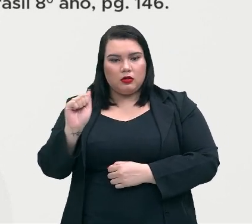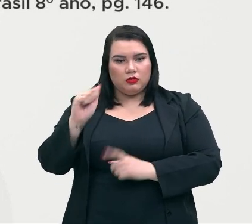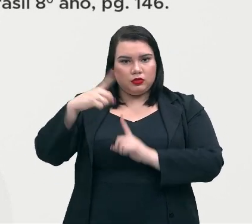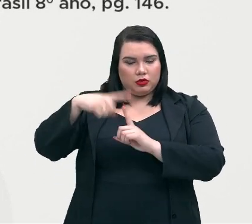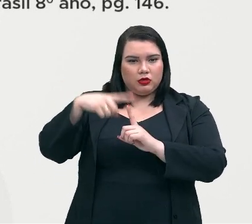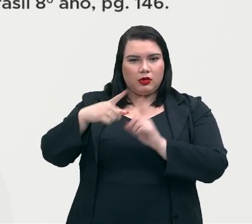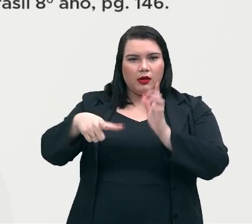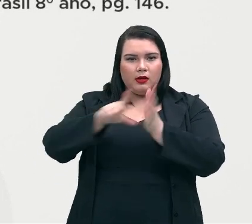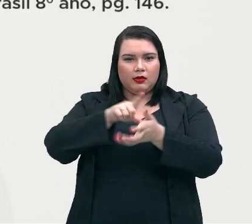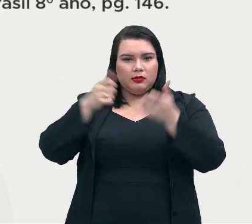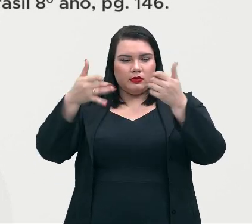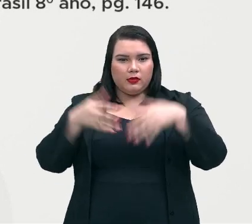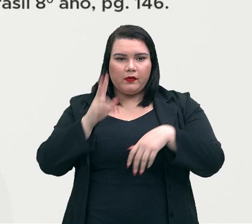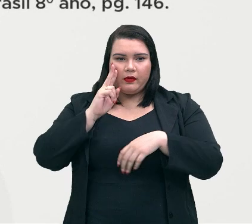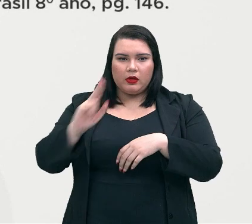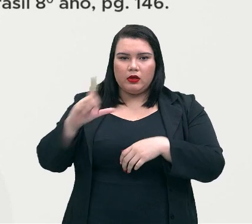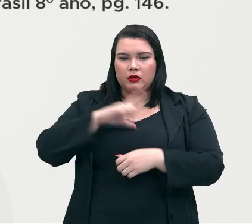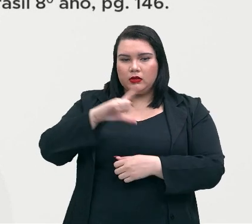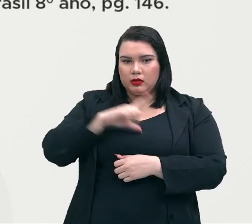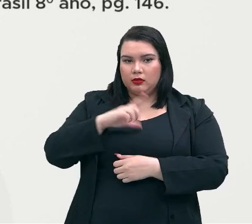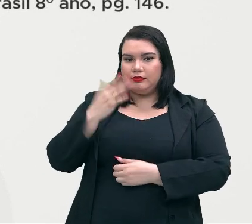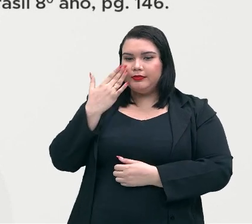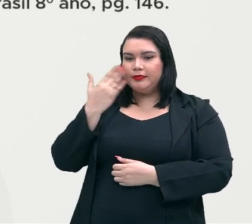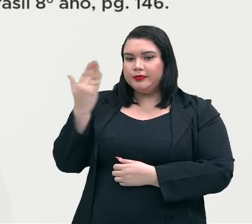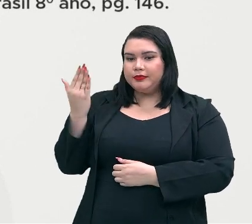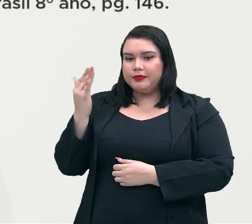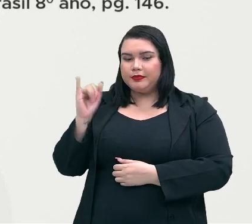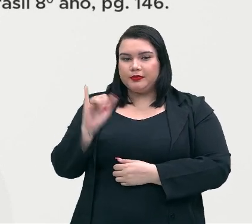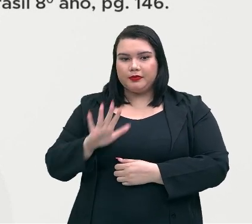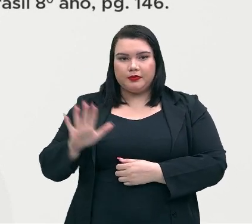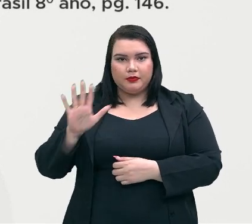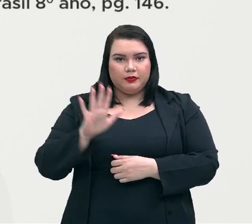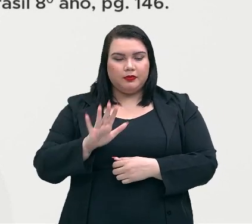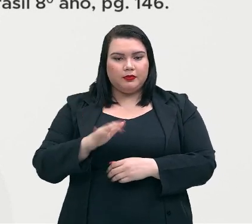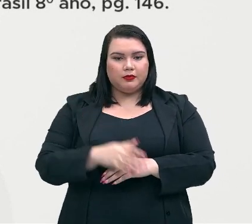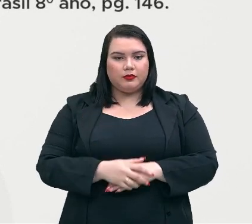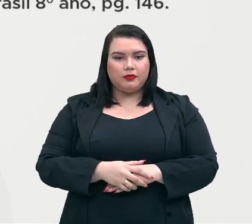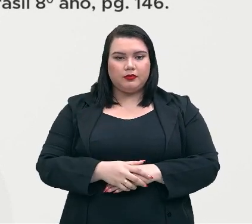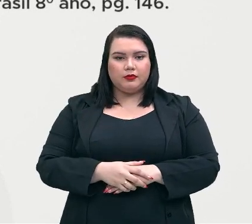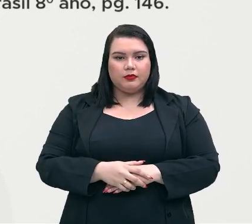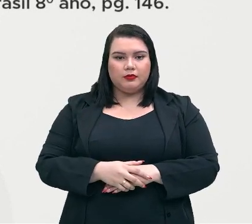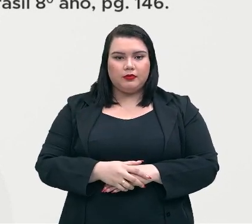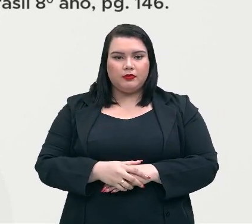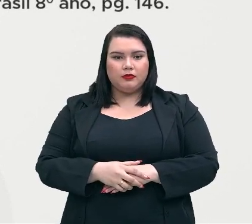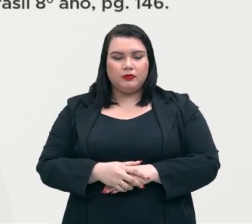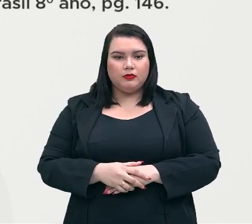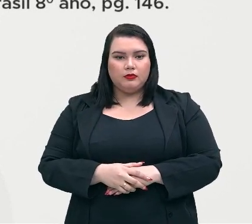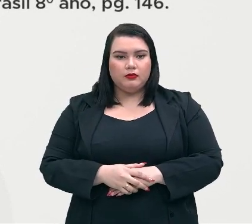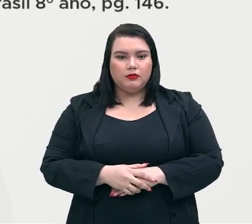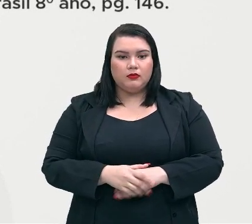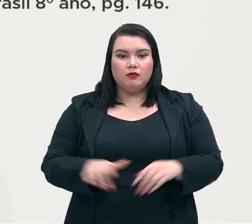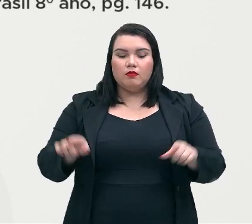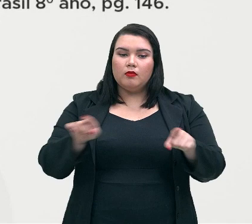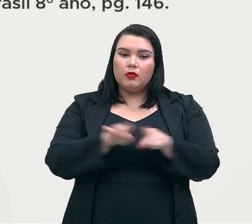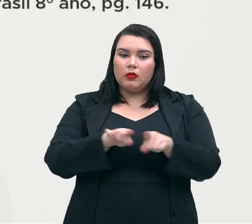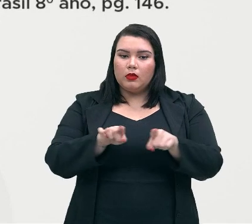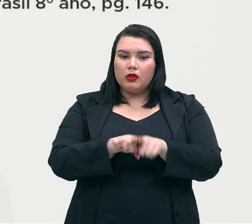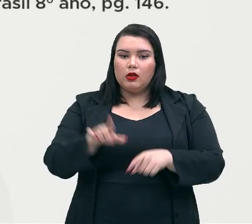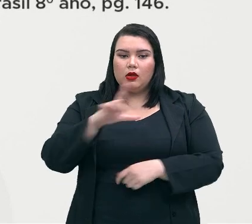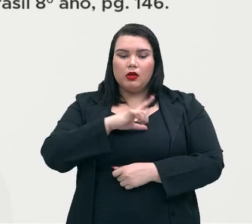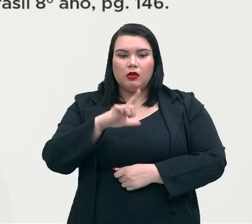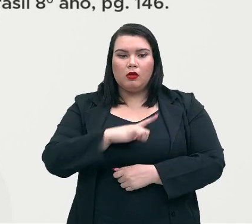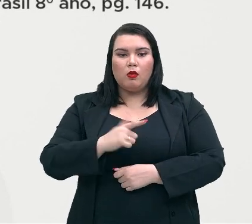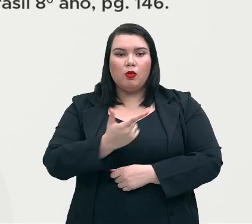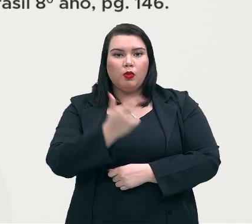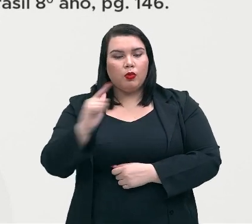Olha só a extensão dele, que pega toda essa região aqui, olha só, tá? E também teremos aqui